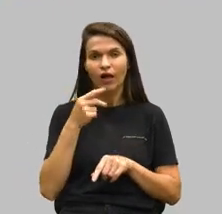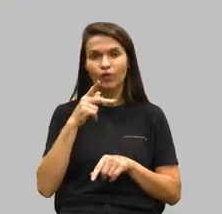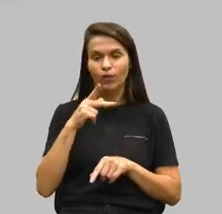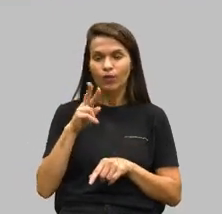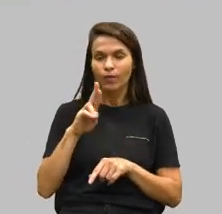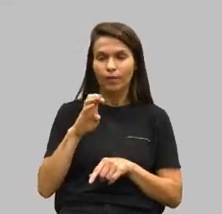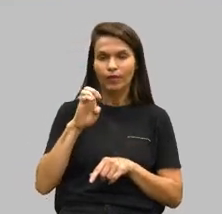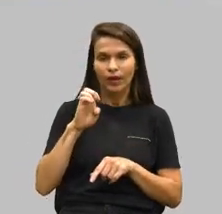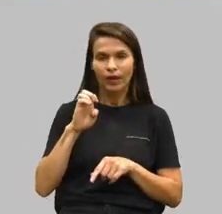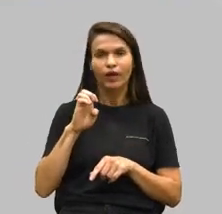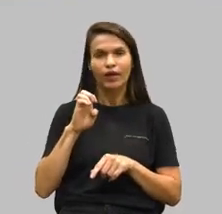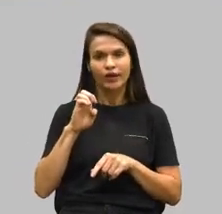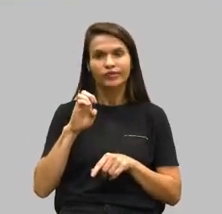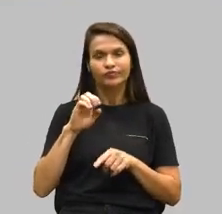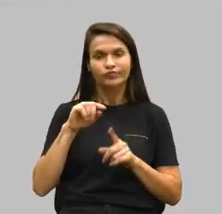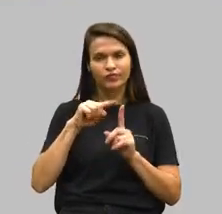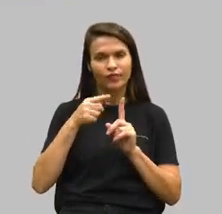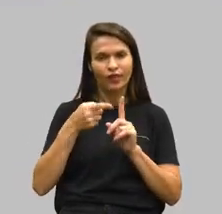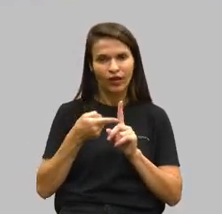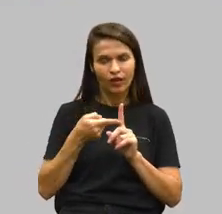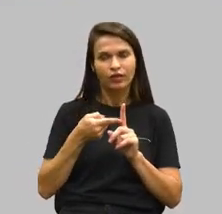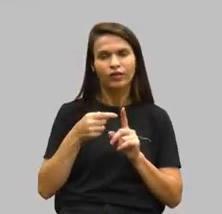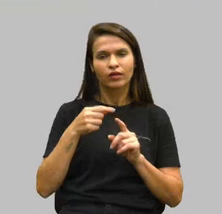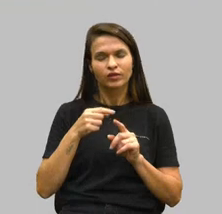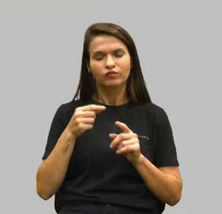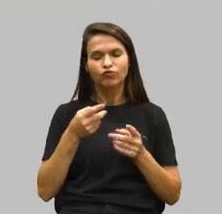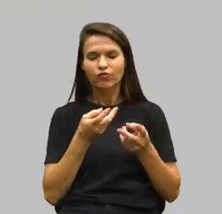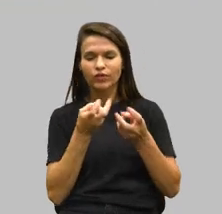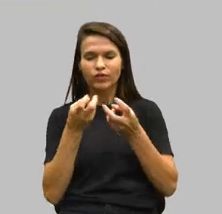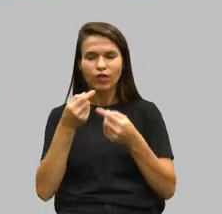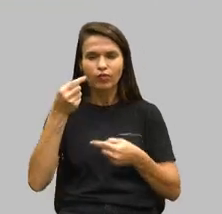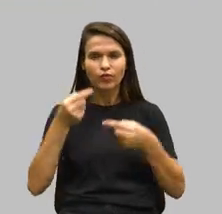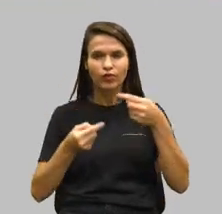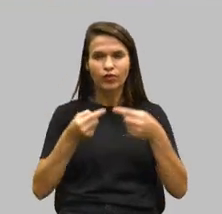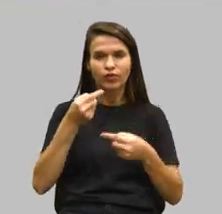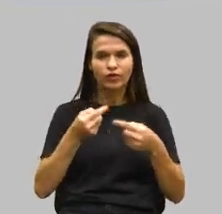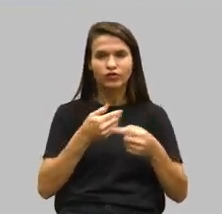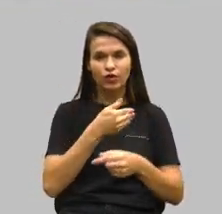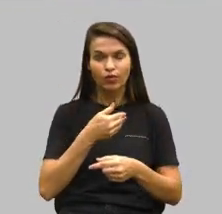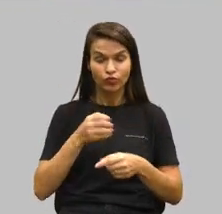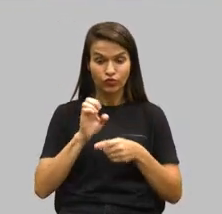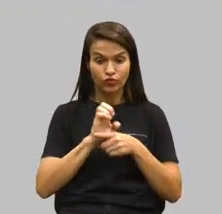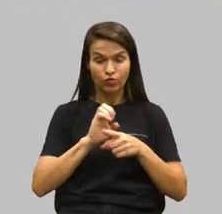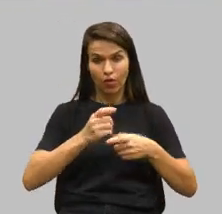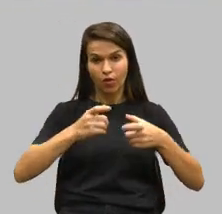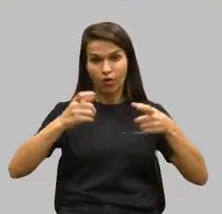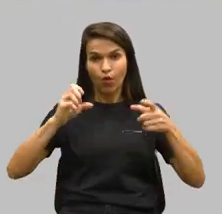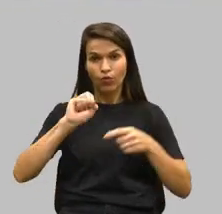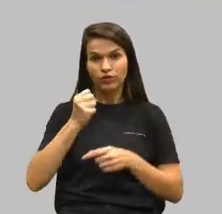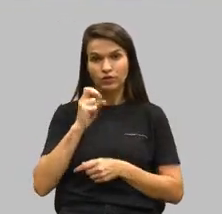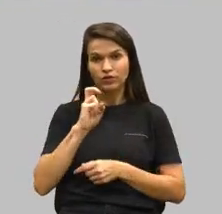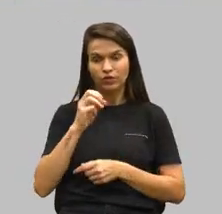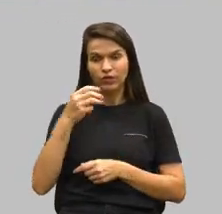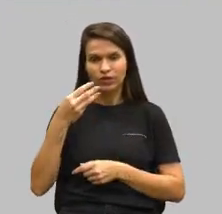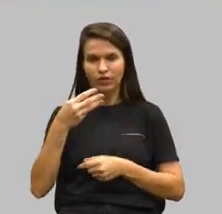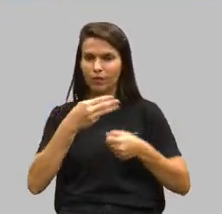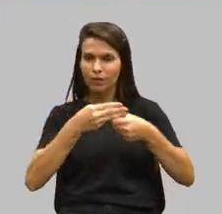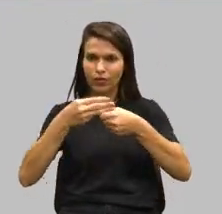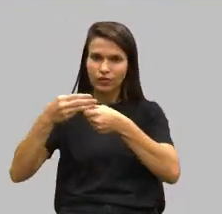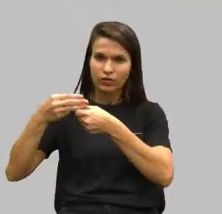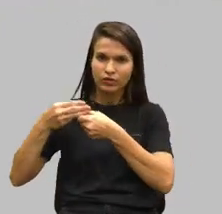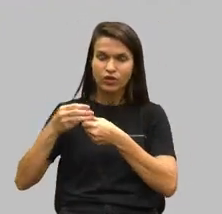idade passando também por todas as políticas públicas num estado do tamanho do nosso né 853 municípios